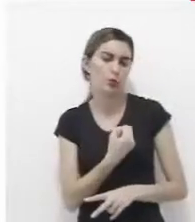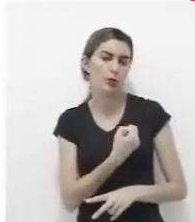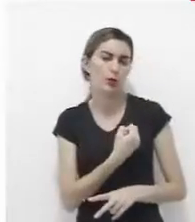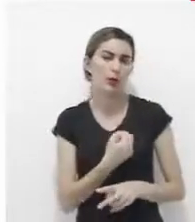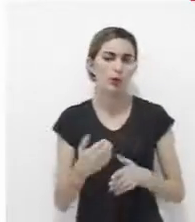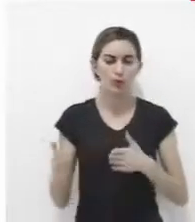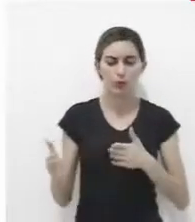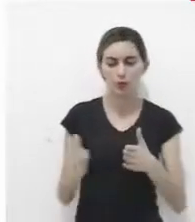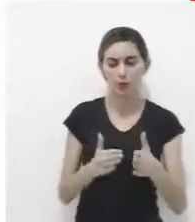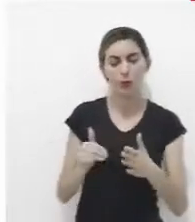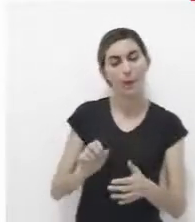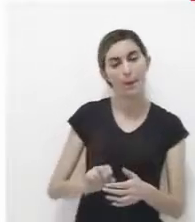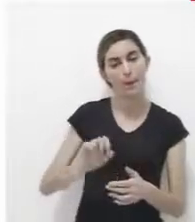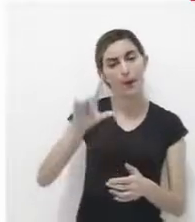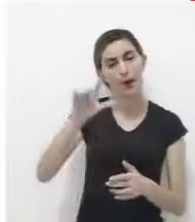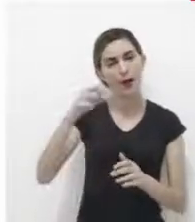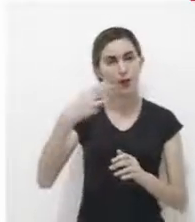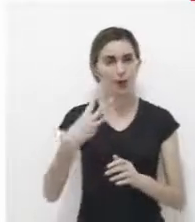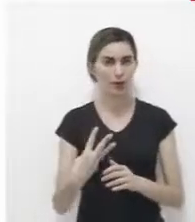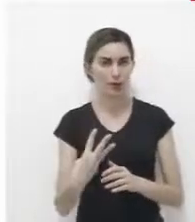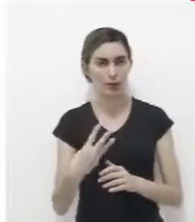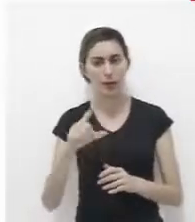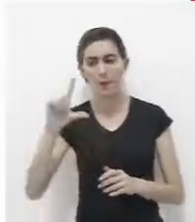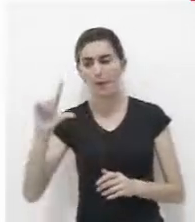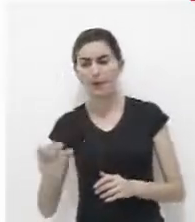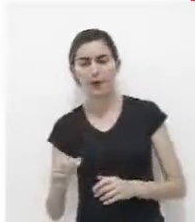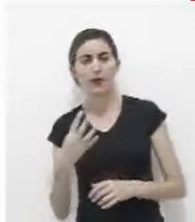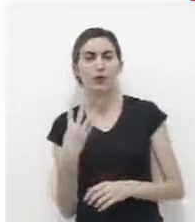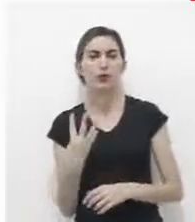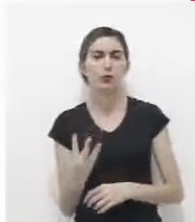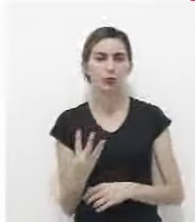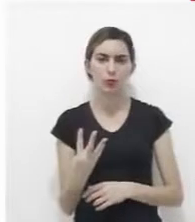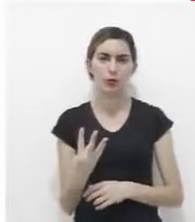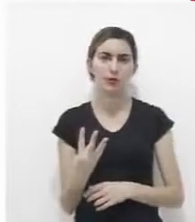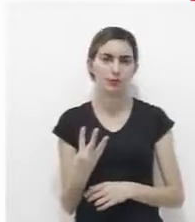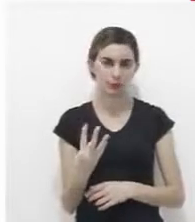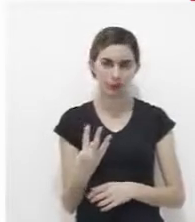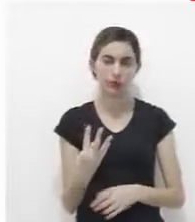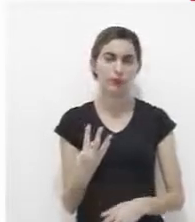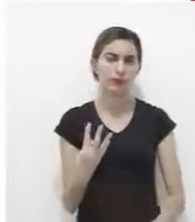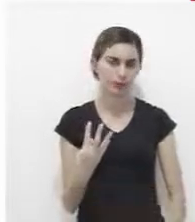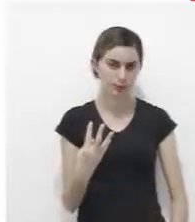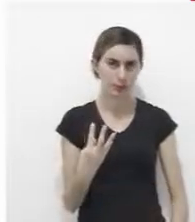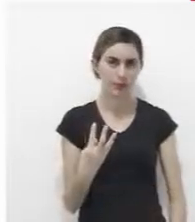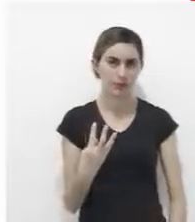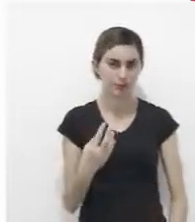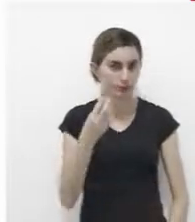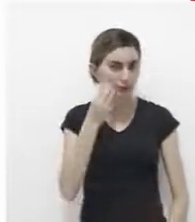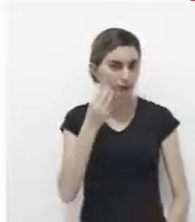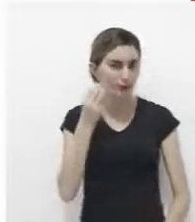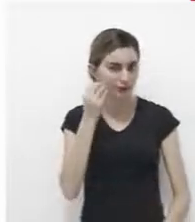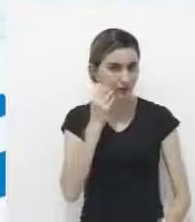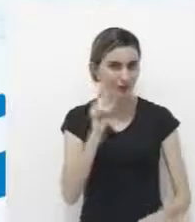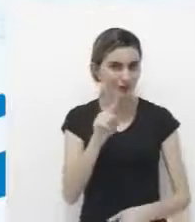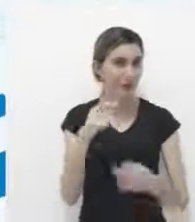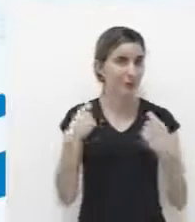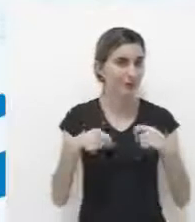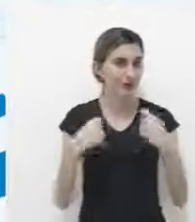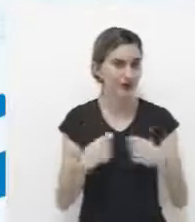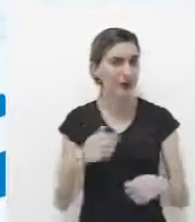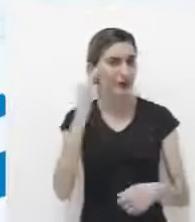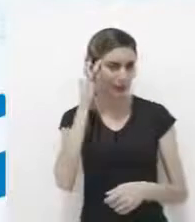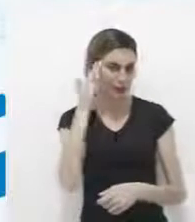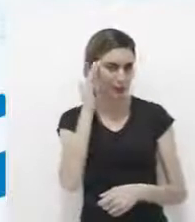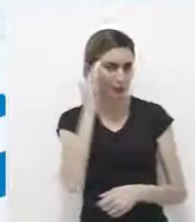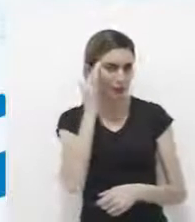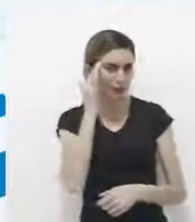15 é um número que é maior do que 3 e menor do que 4. Tá vendo aí que a gente